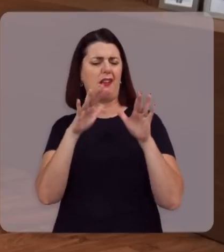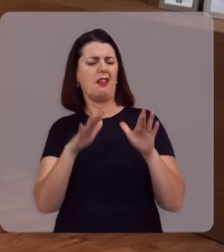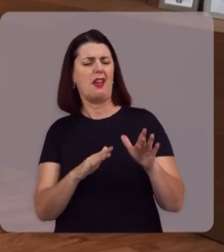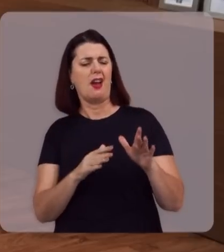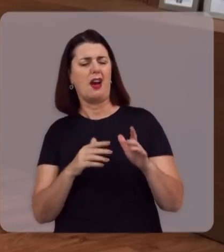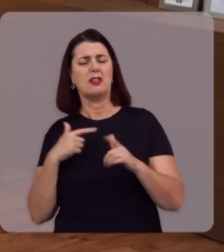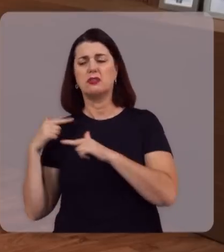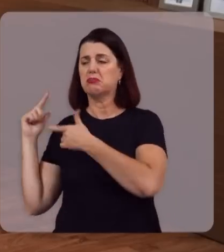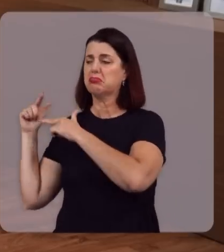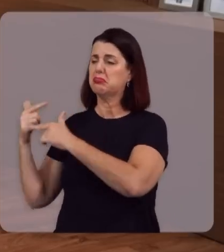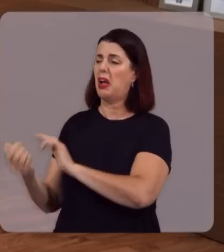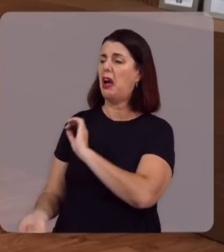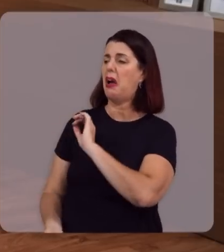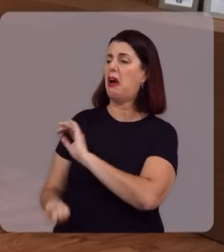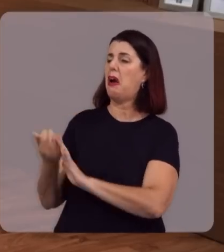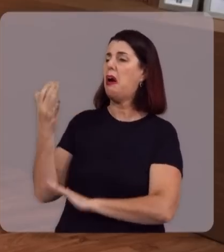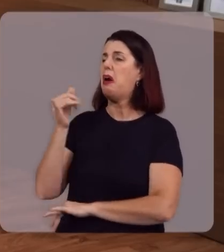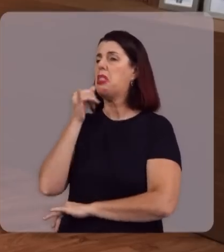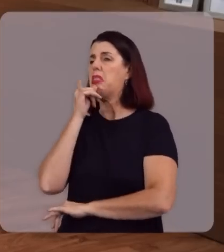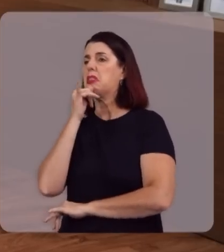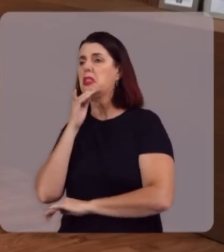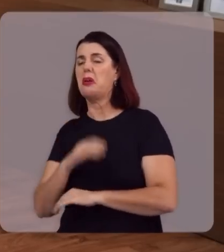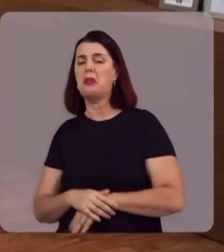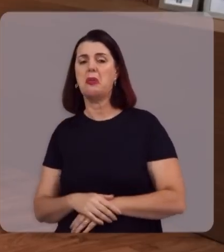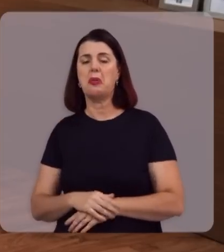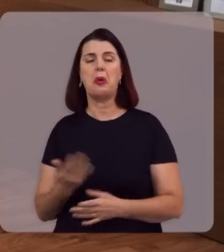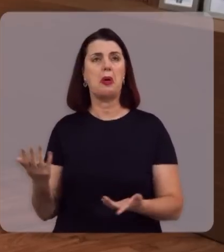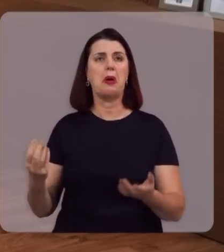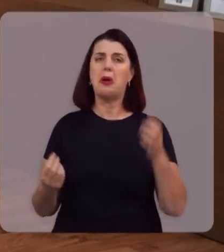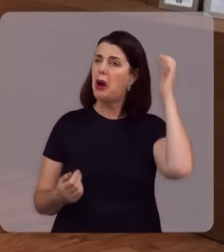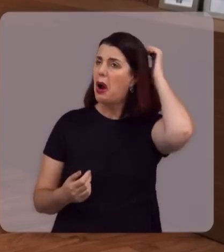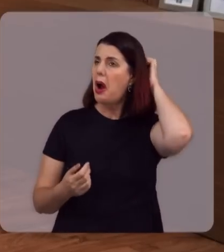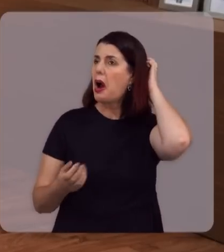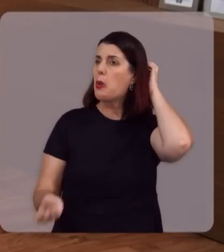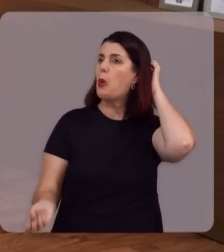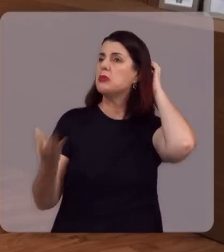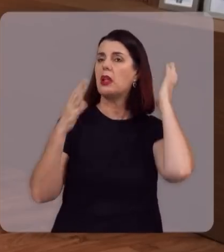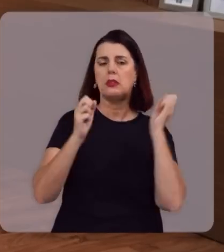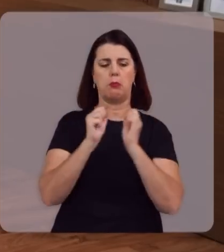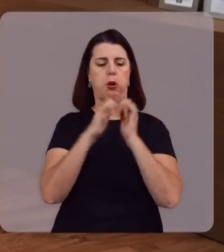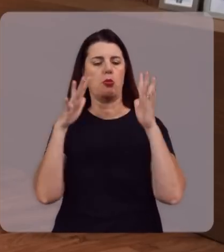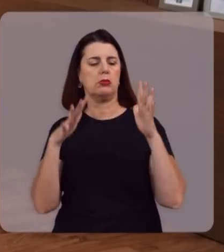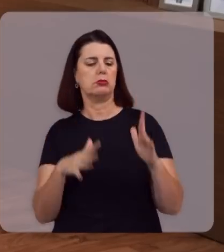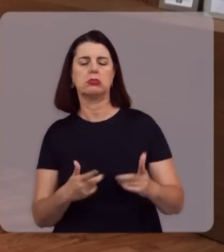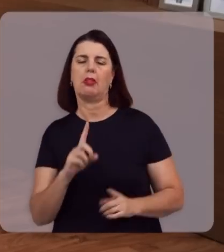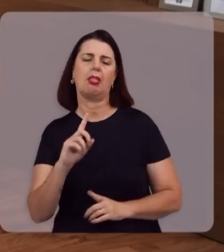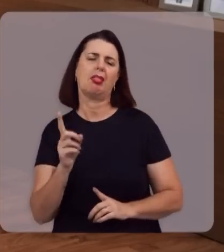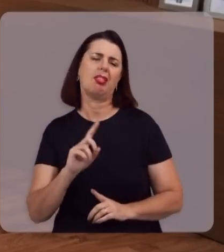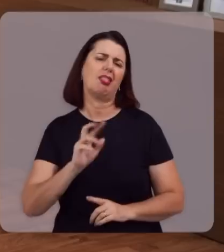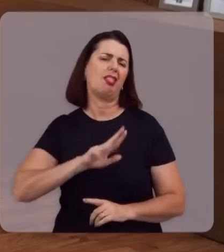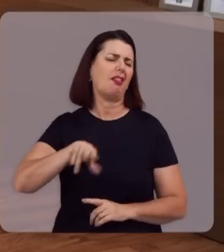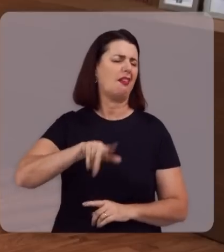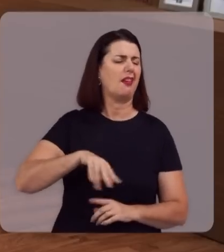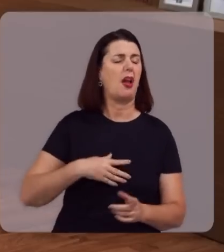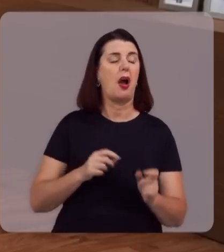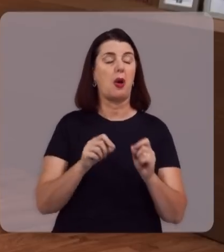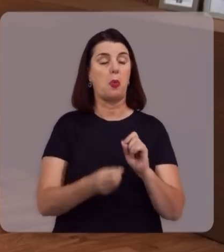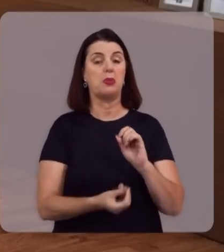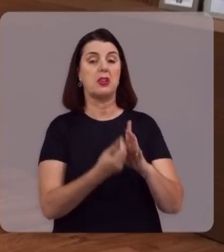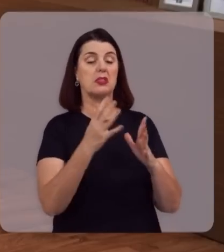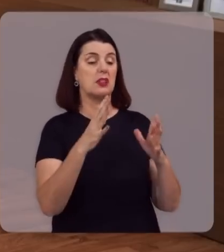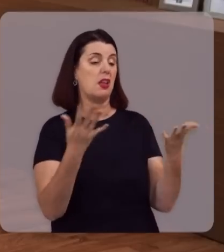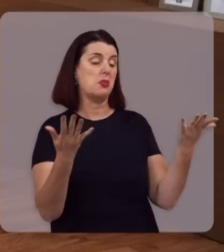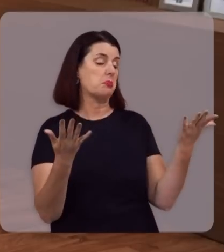criado por geração espontânea, o universo não veio à existência por geração espontânea, o universo não veio à existência mediante uma mega